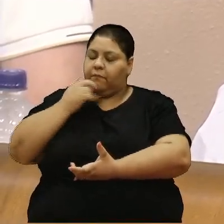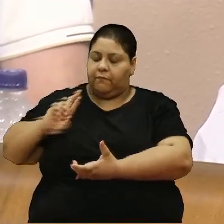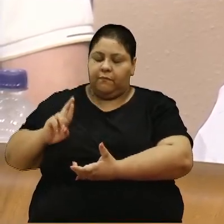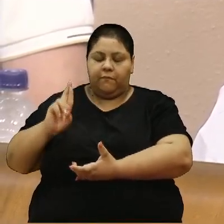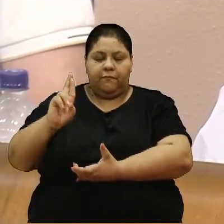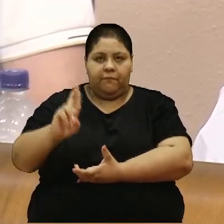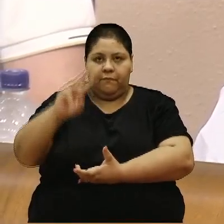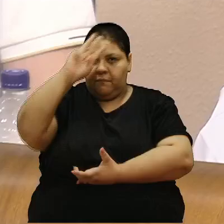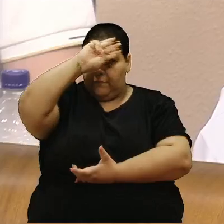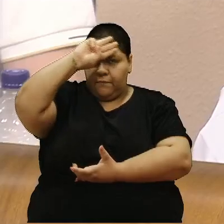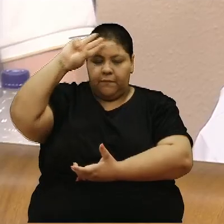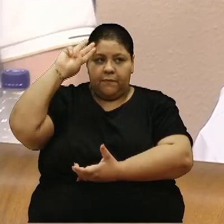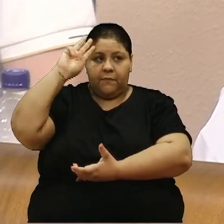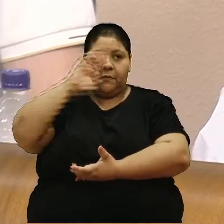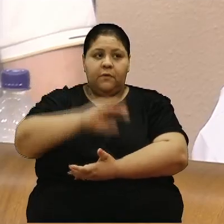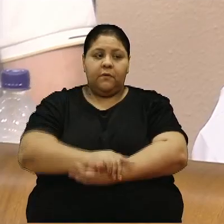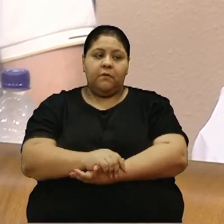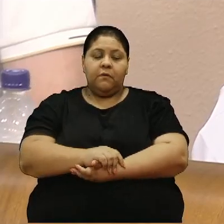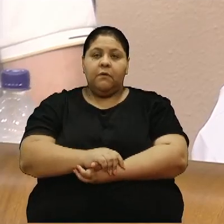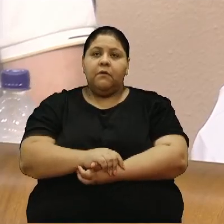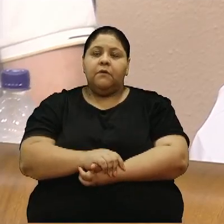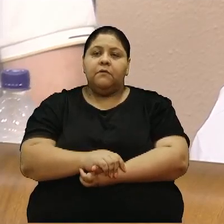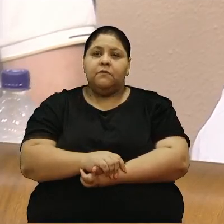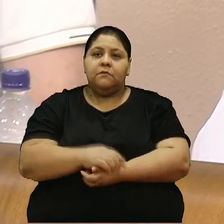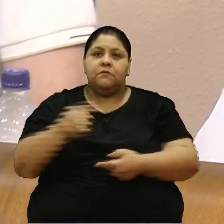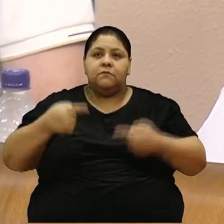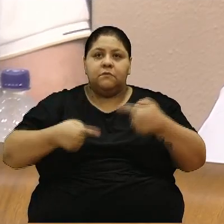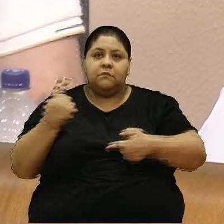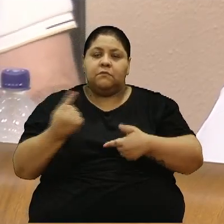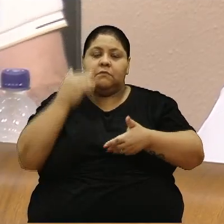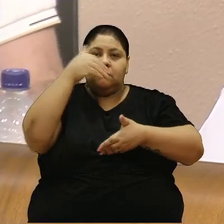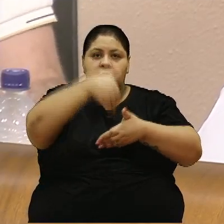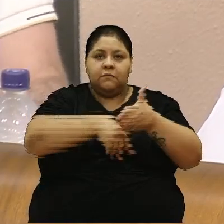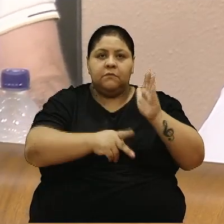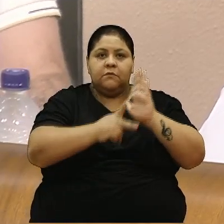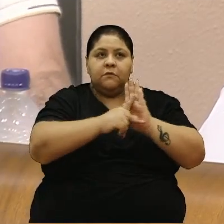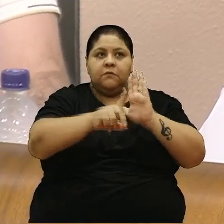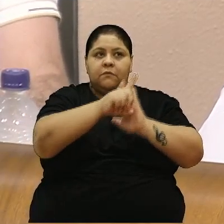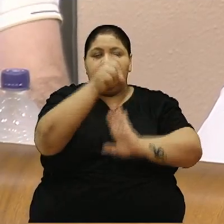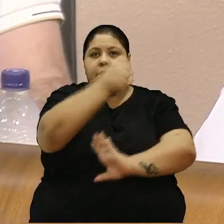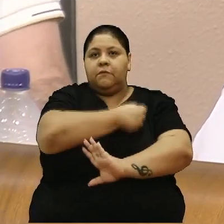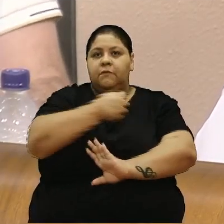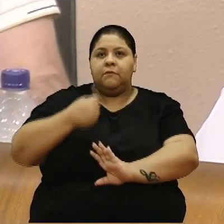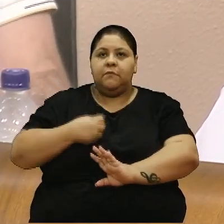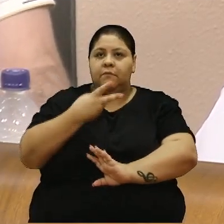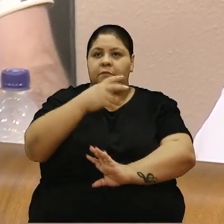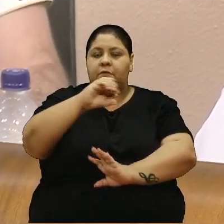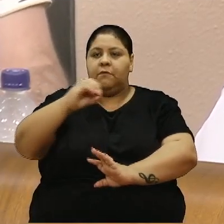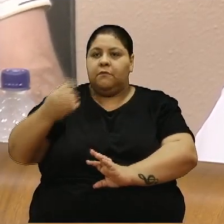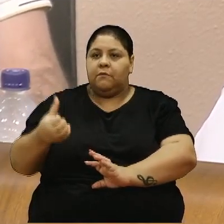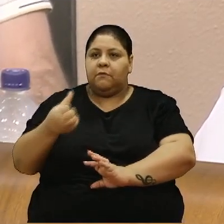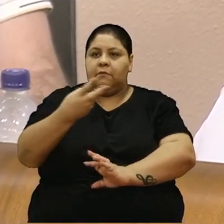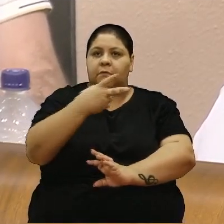vereador Juliano Valim. Em discussão única e votação, o projeto de lei número 206/2024,